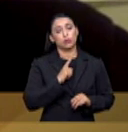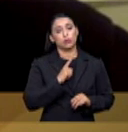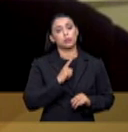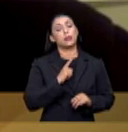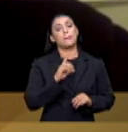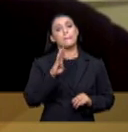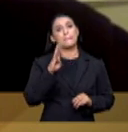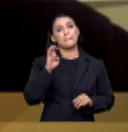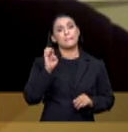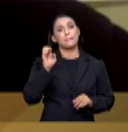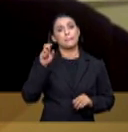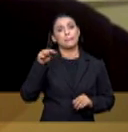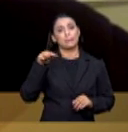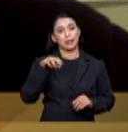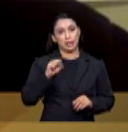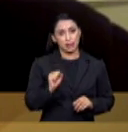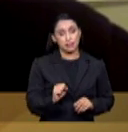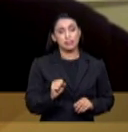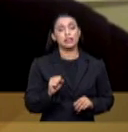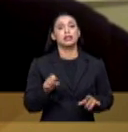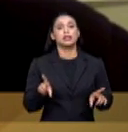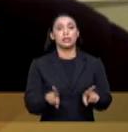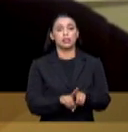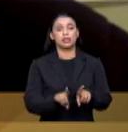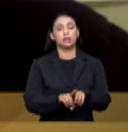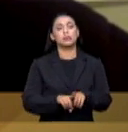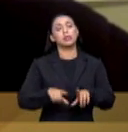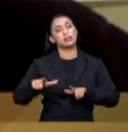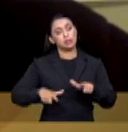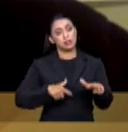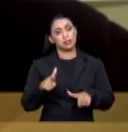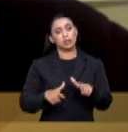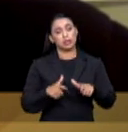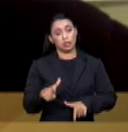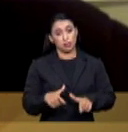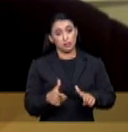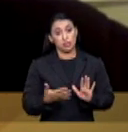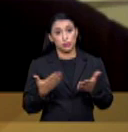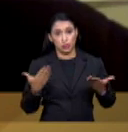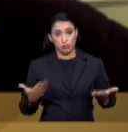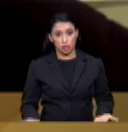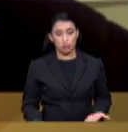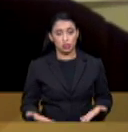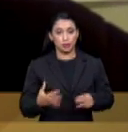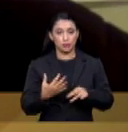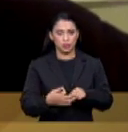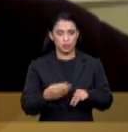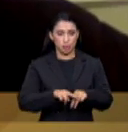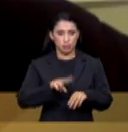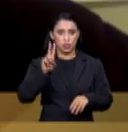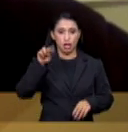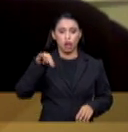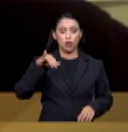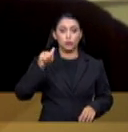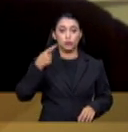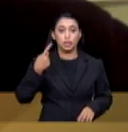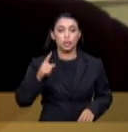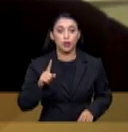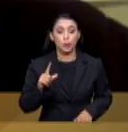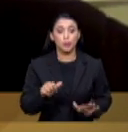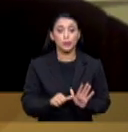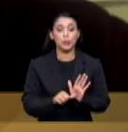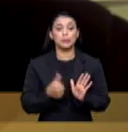e serviços, conforme o artigo 85, inciso 2 do CTN. Desse modo, Excelências, a União,